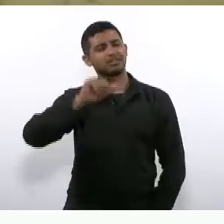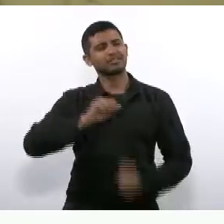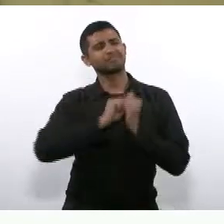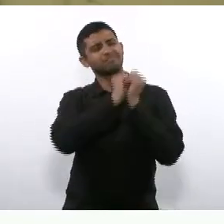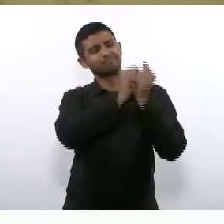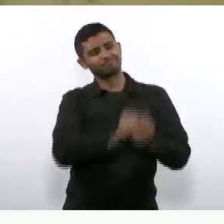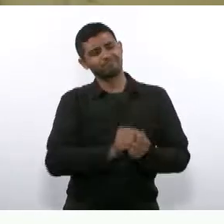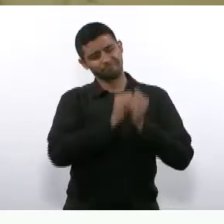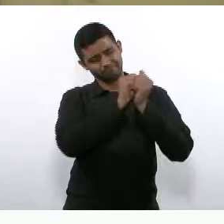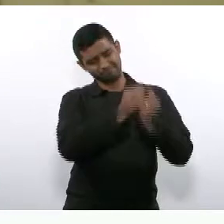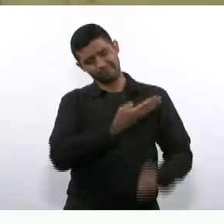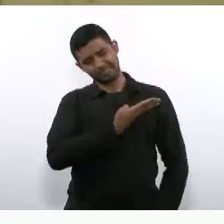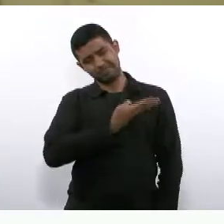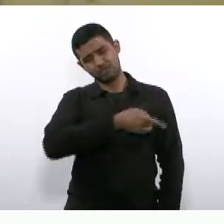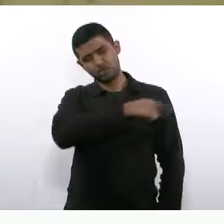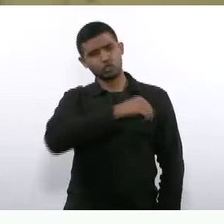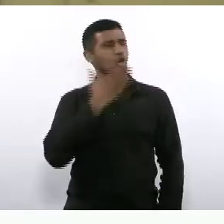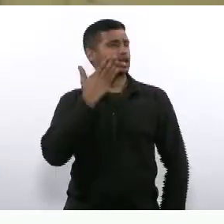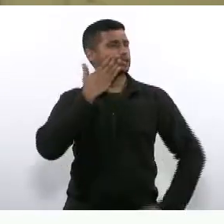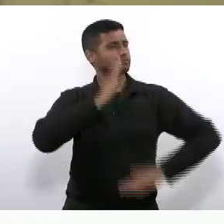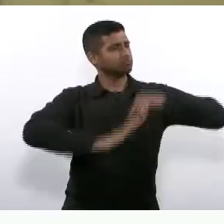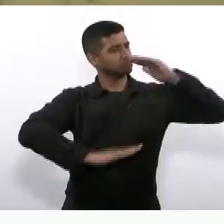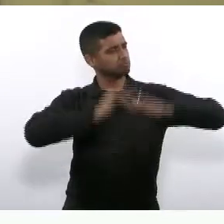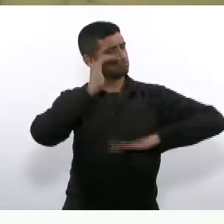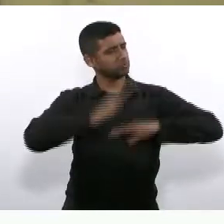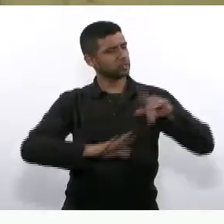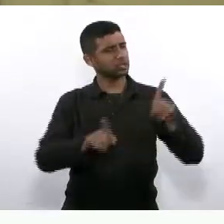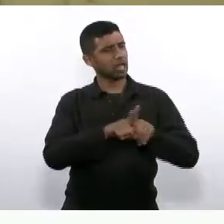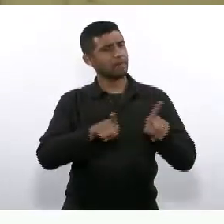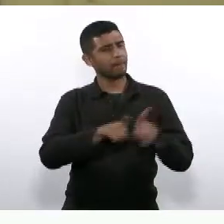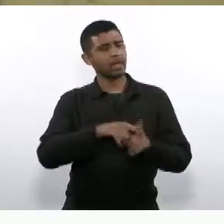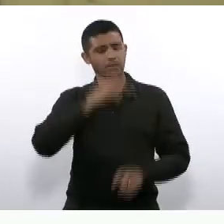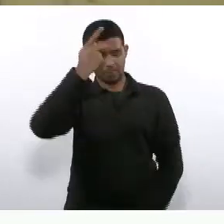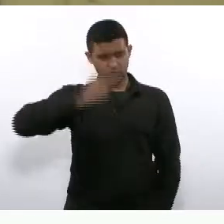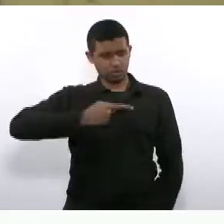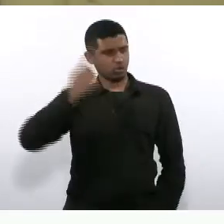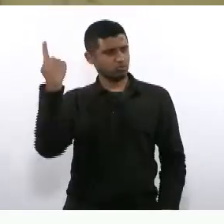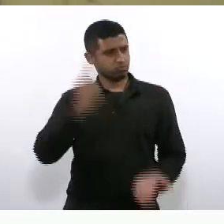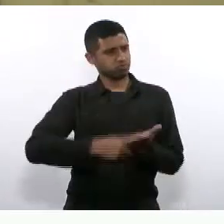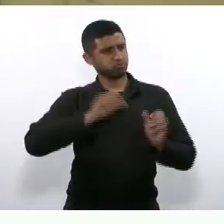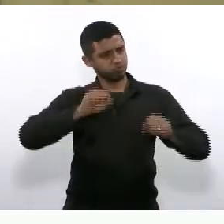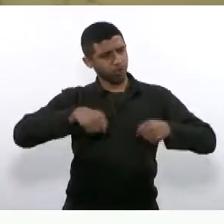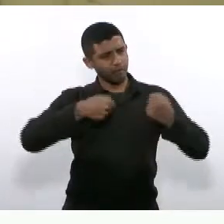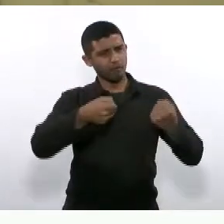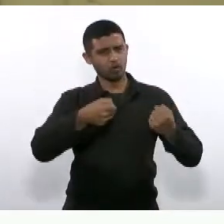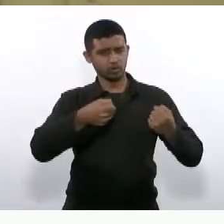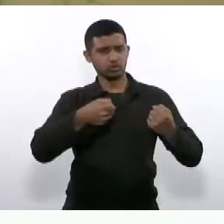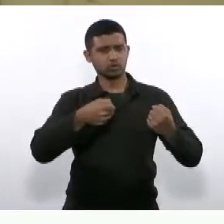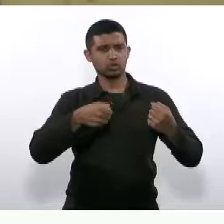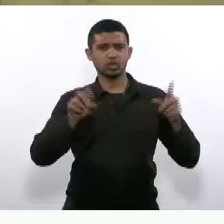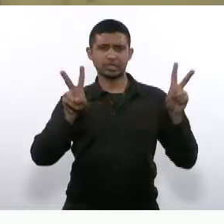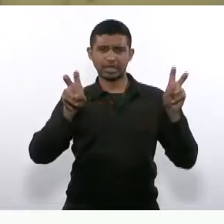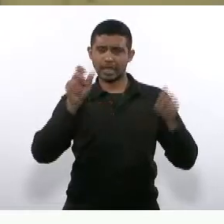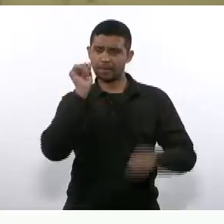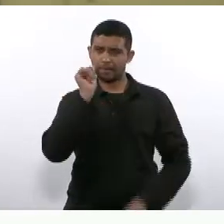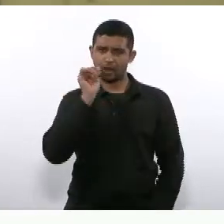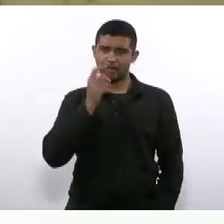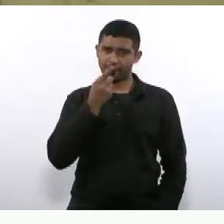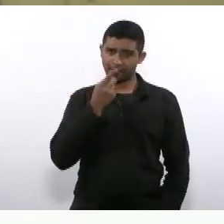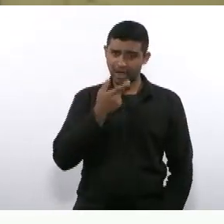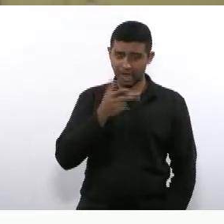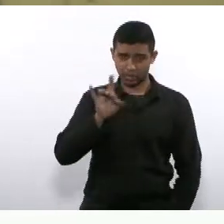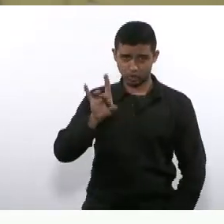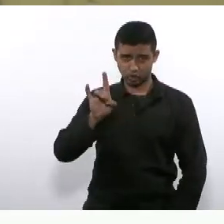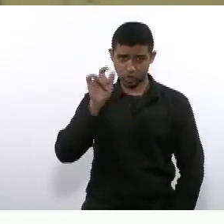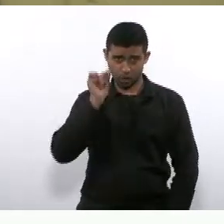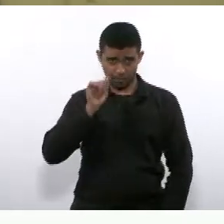da competência e do compromisso pessoal com a pauta das mulheres, porque não basta ser mulher,